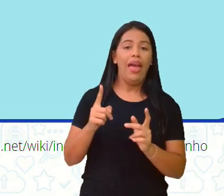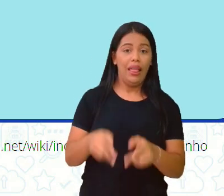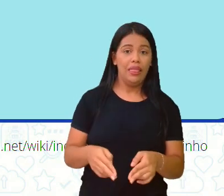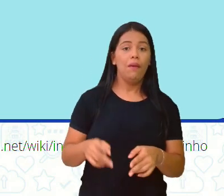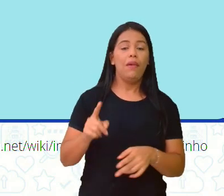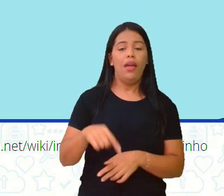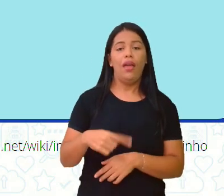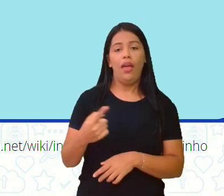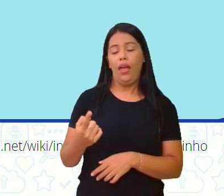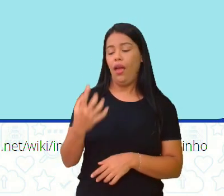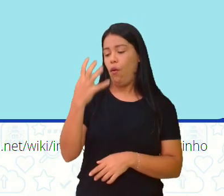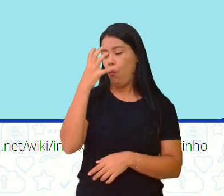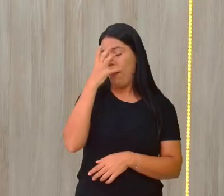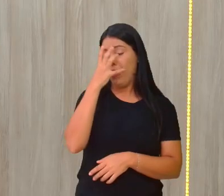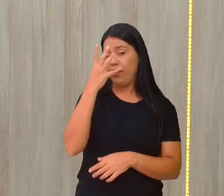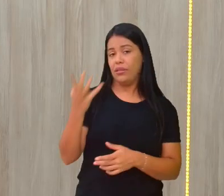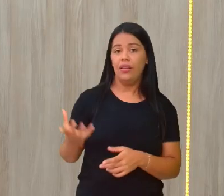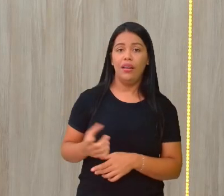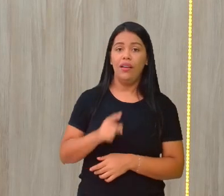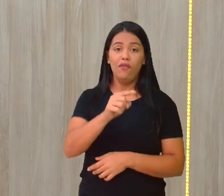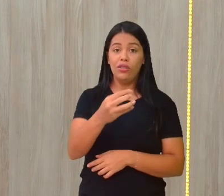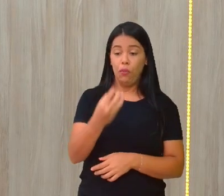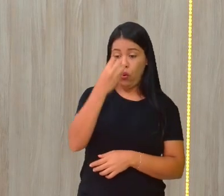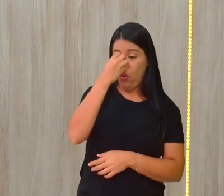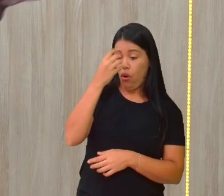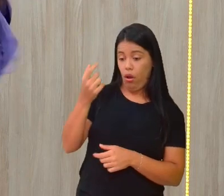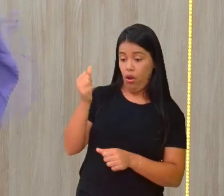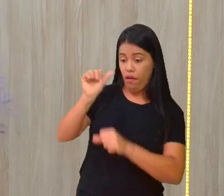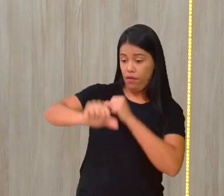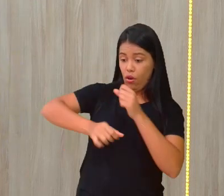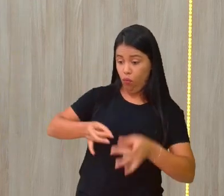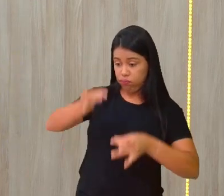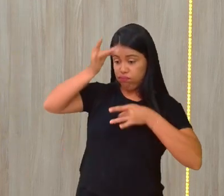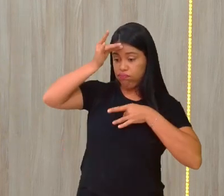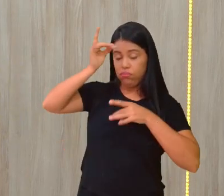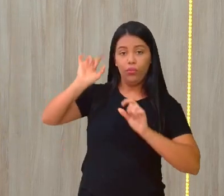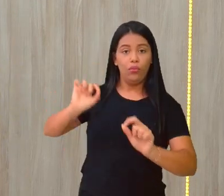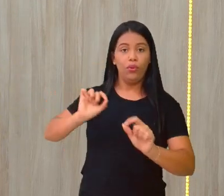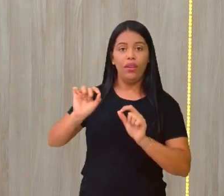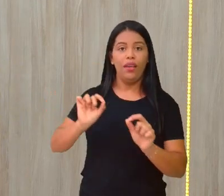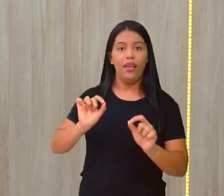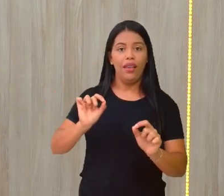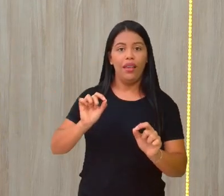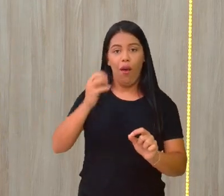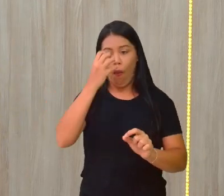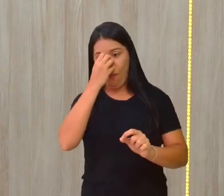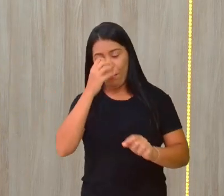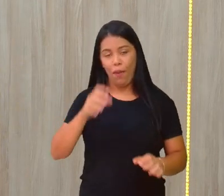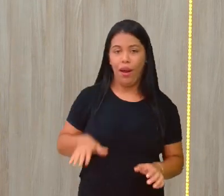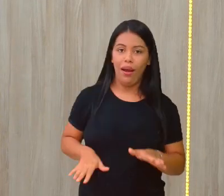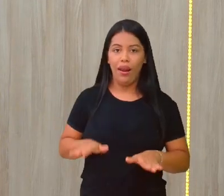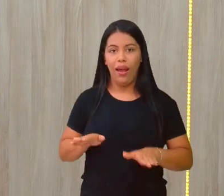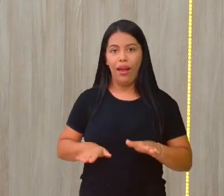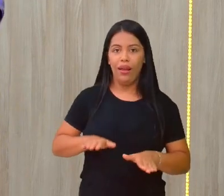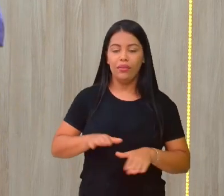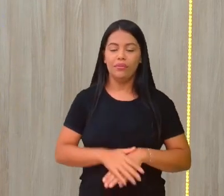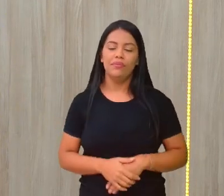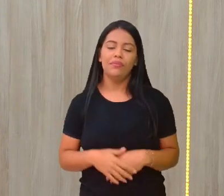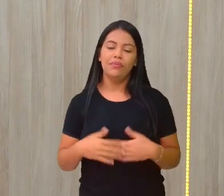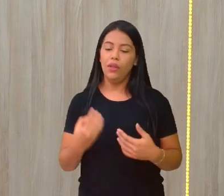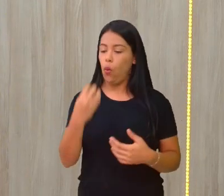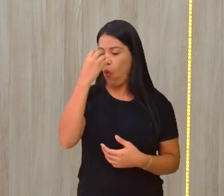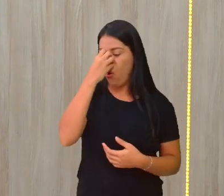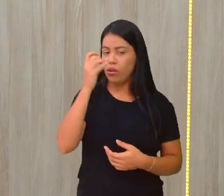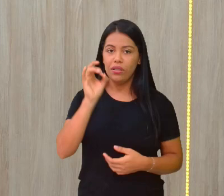você botou ali, você vira o quê? Um palhaço. Botou apenas o nariz e ele